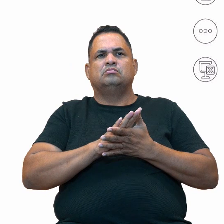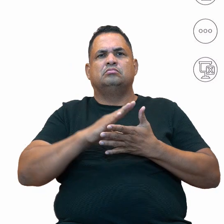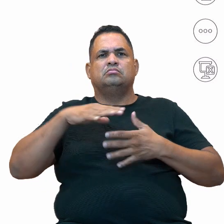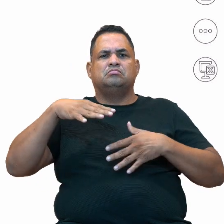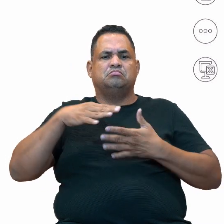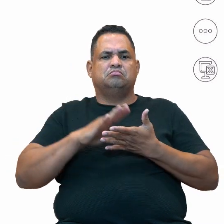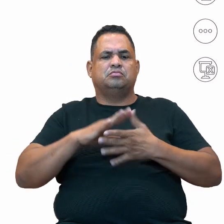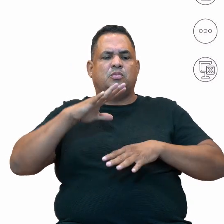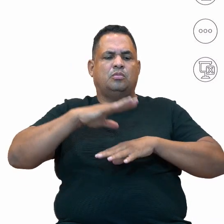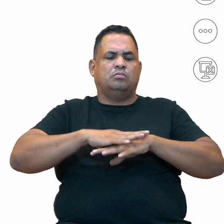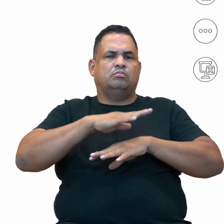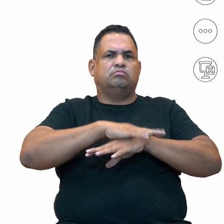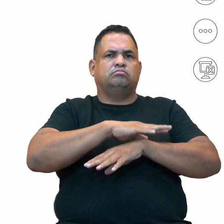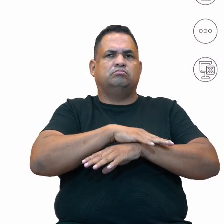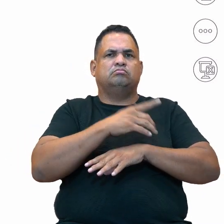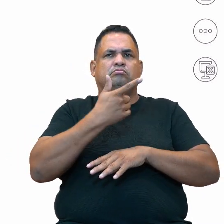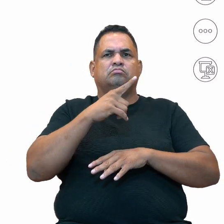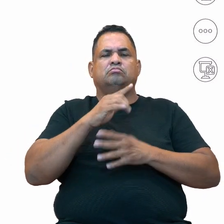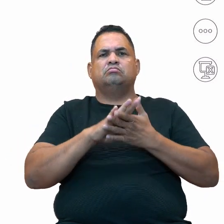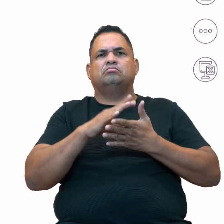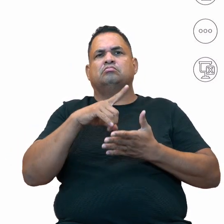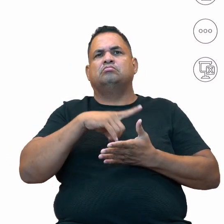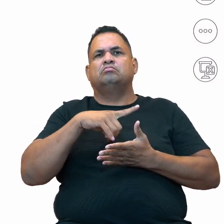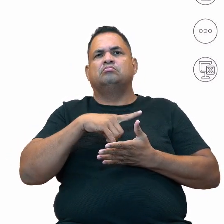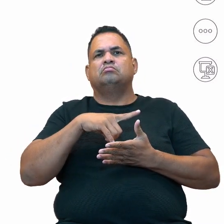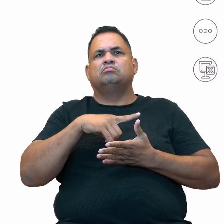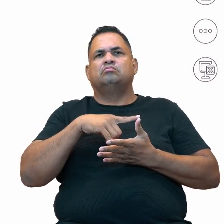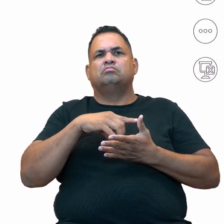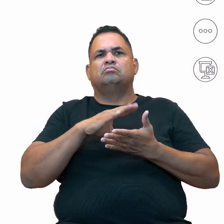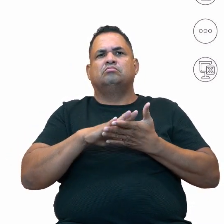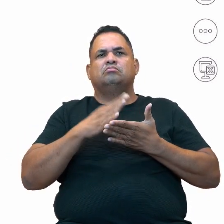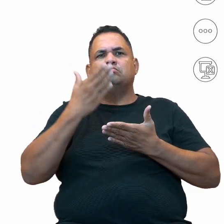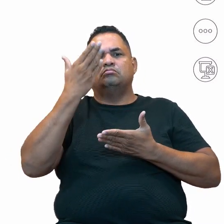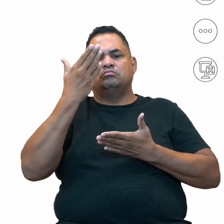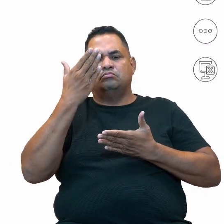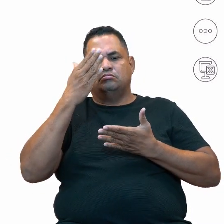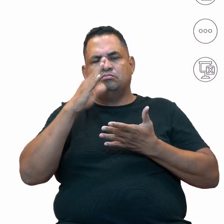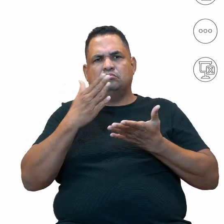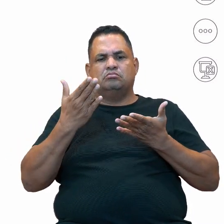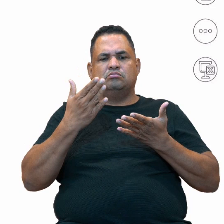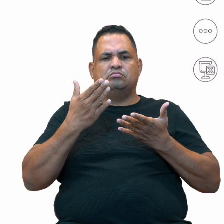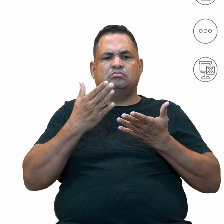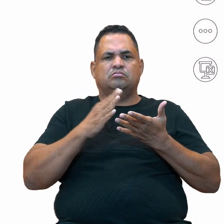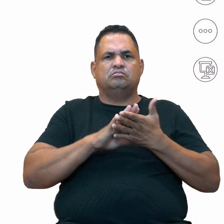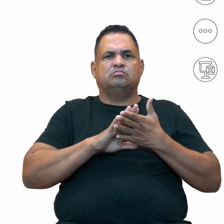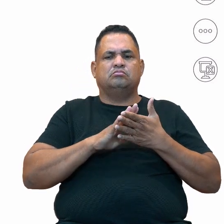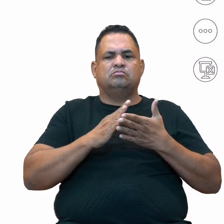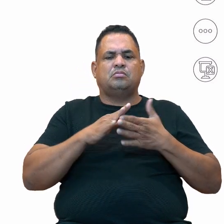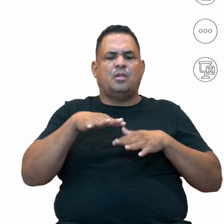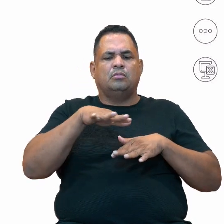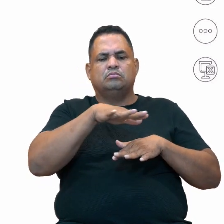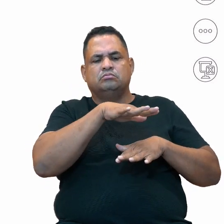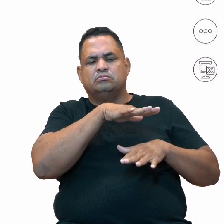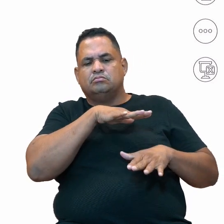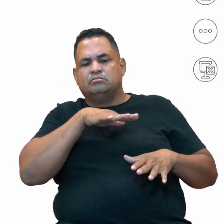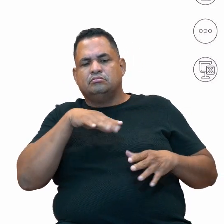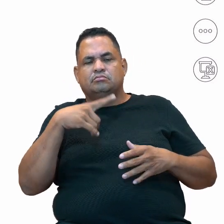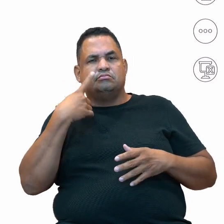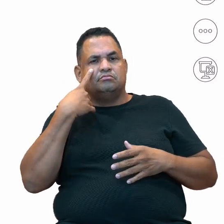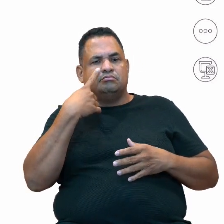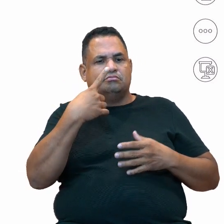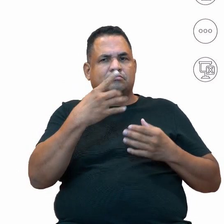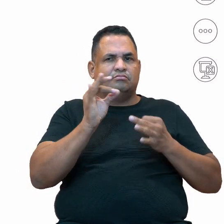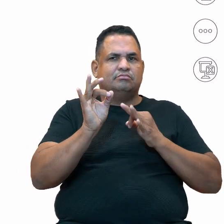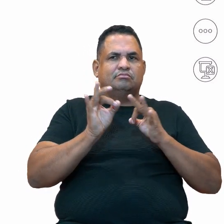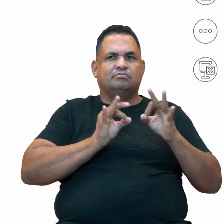existe cópula, mas existe todo um bereberê, né? Todo um solove envolvido aí nesse